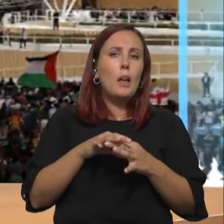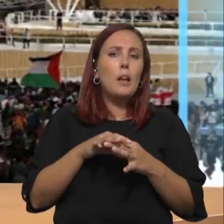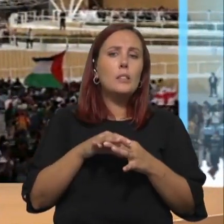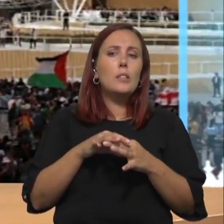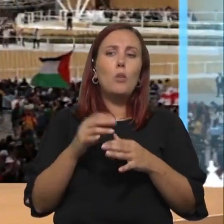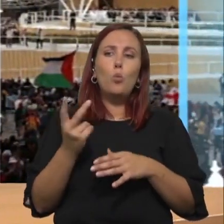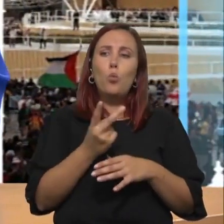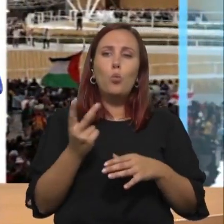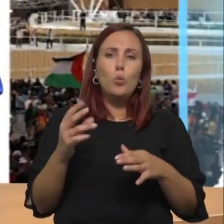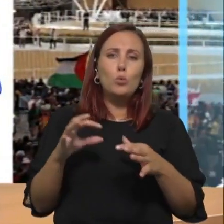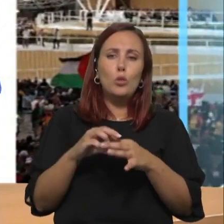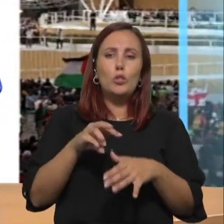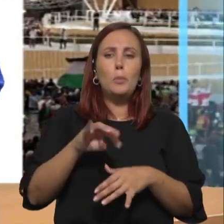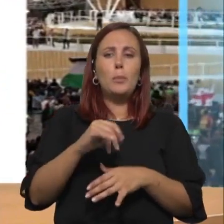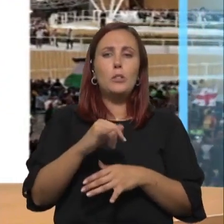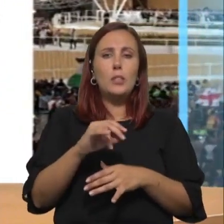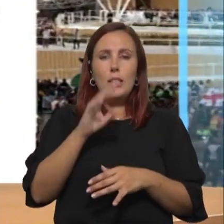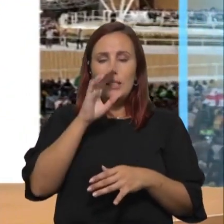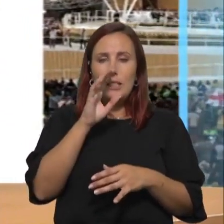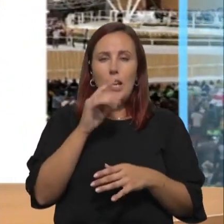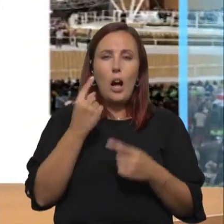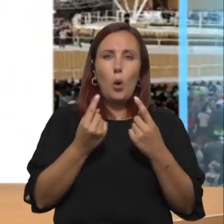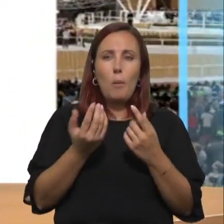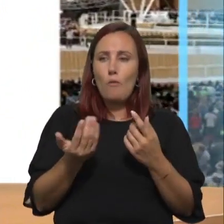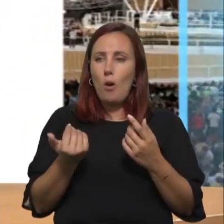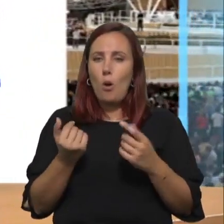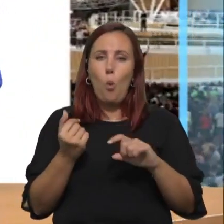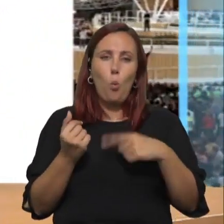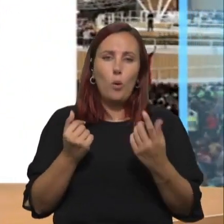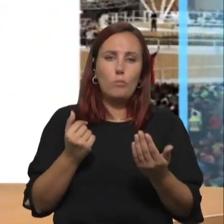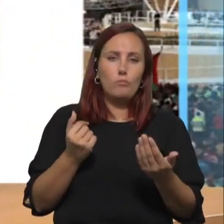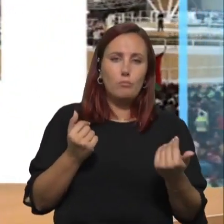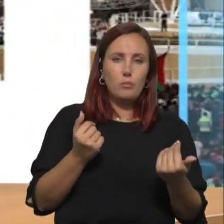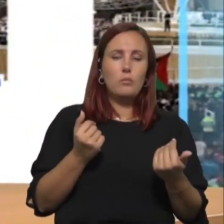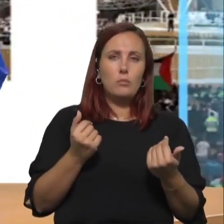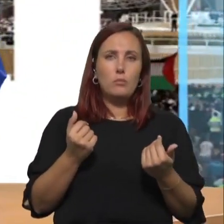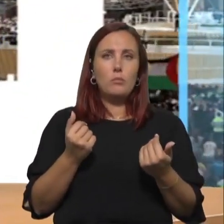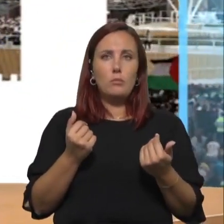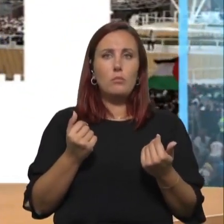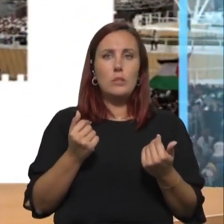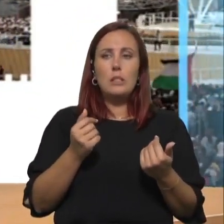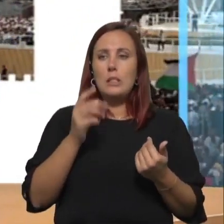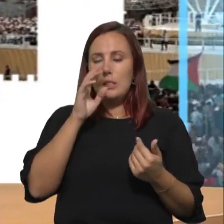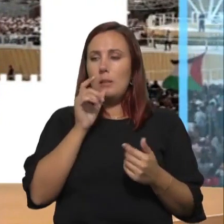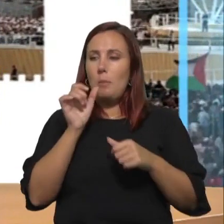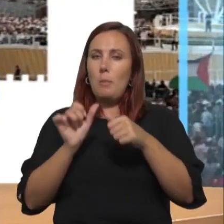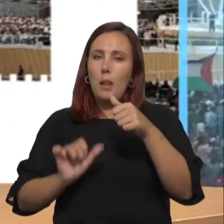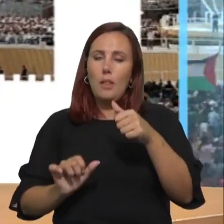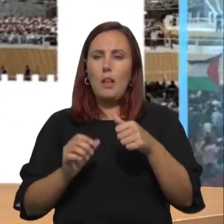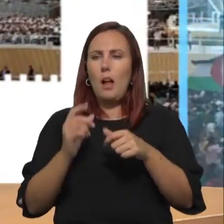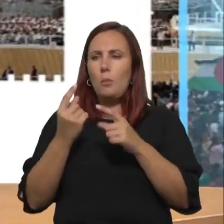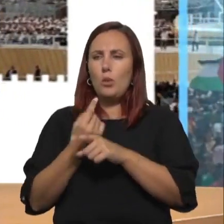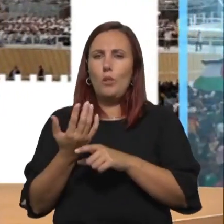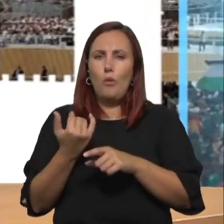mística. Porque se nós retirarmos algo, quer da palavra, quer do próprio erotismo, quer da própria